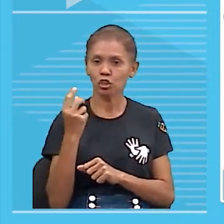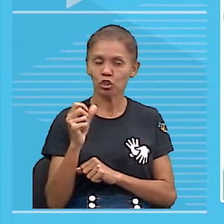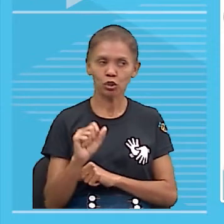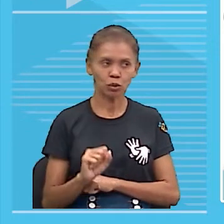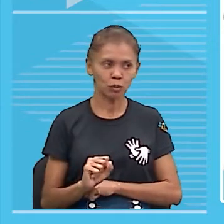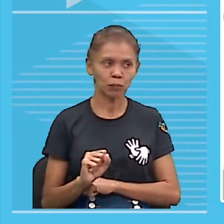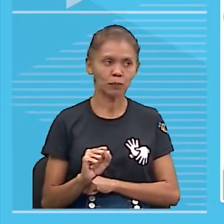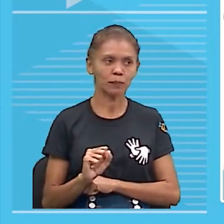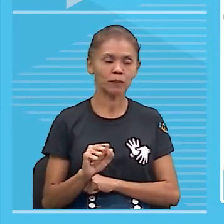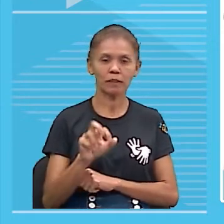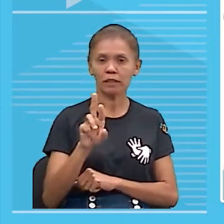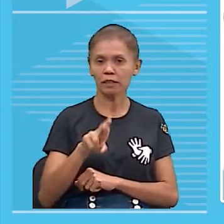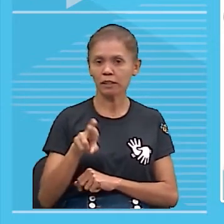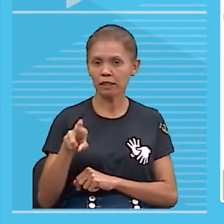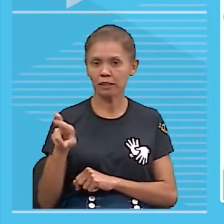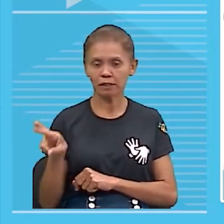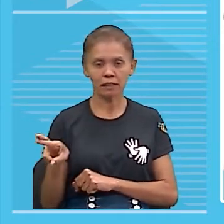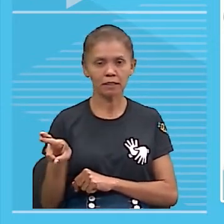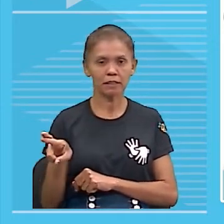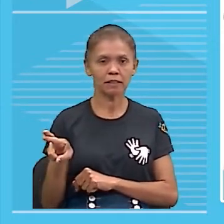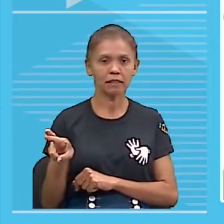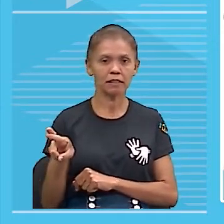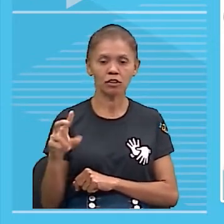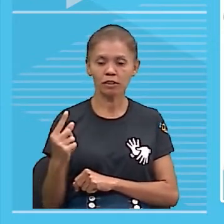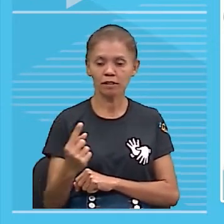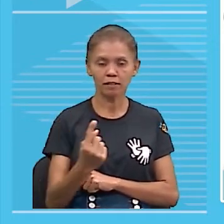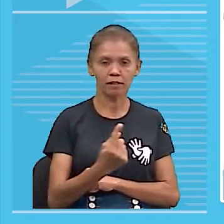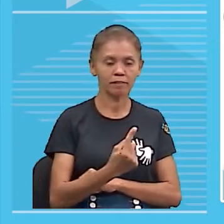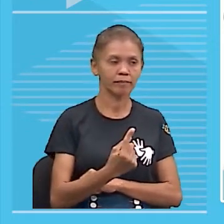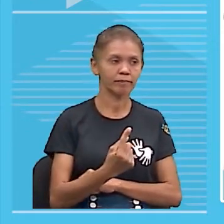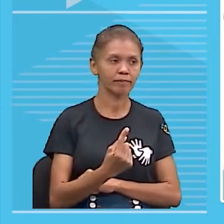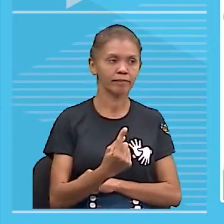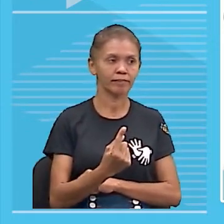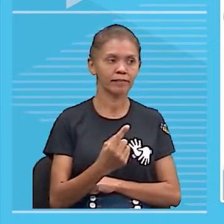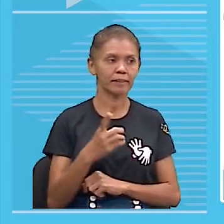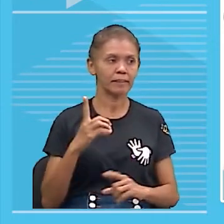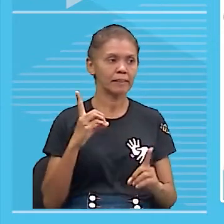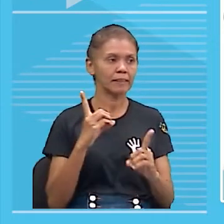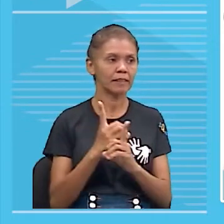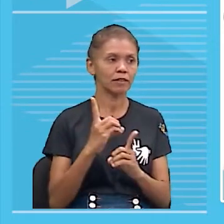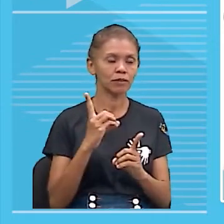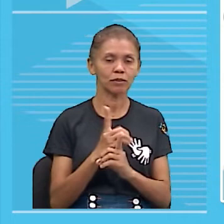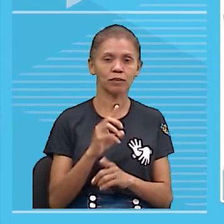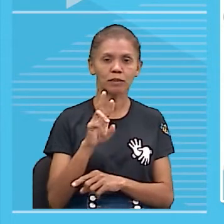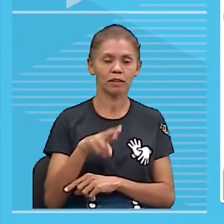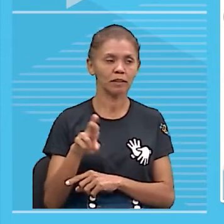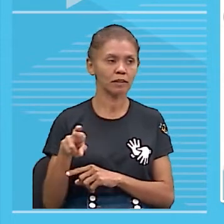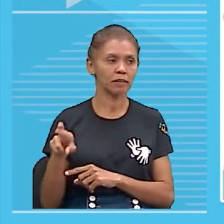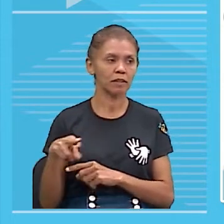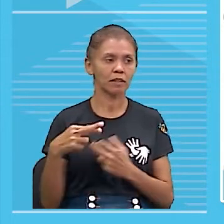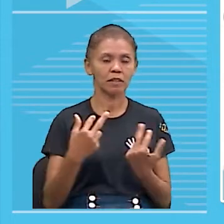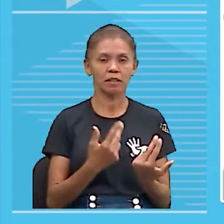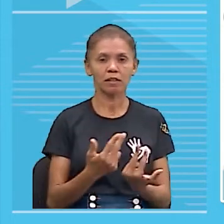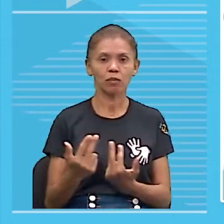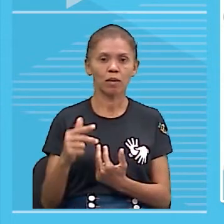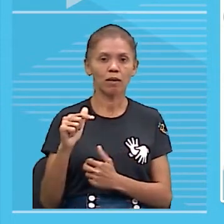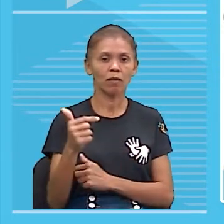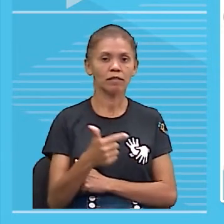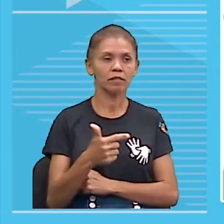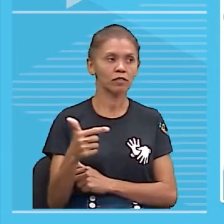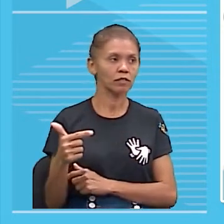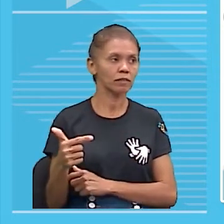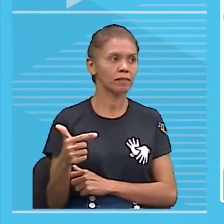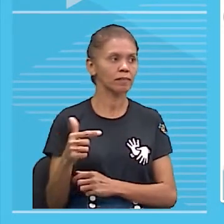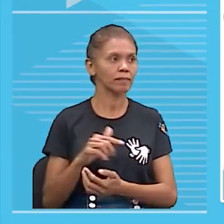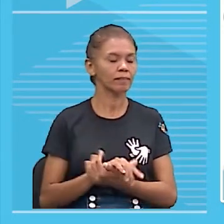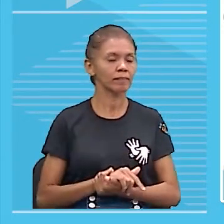as existências individuais e achou a resistência equivalente = 22